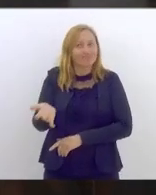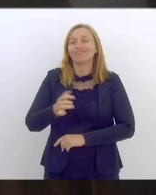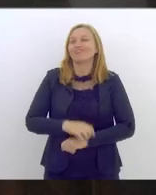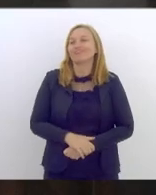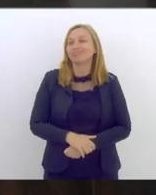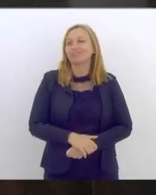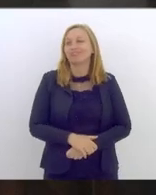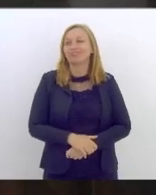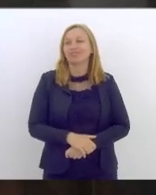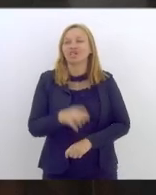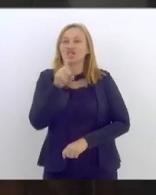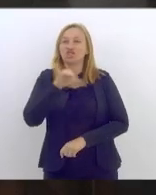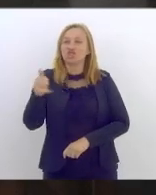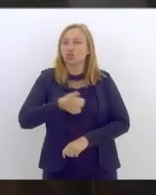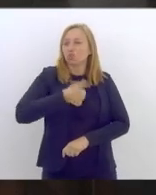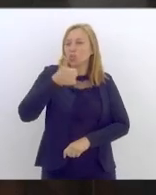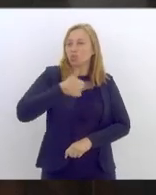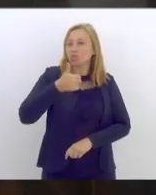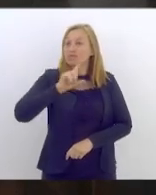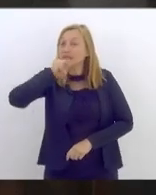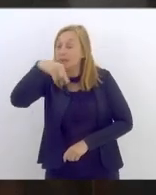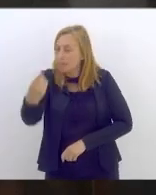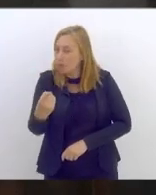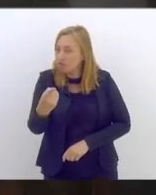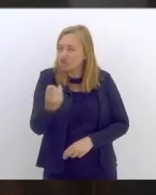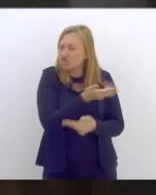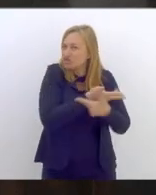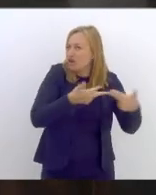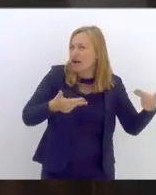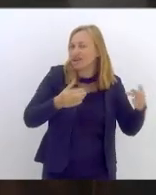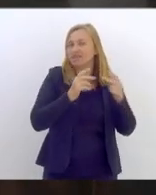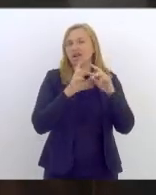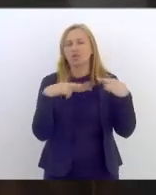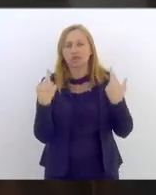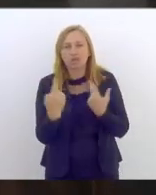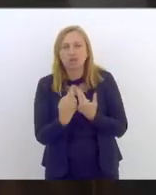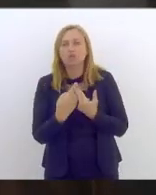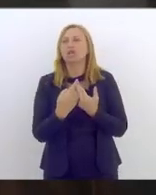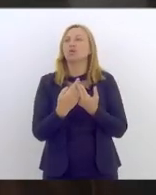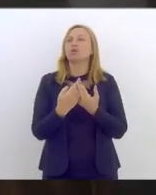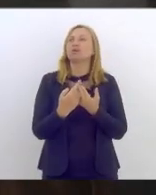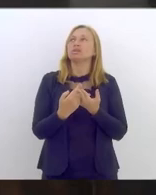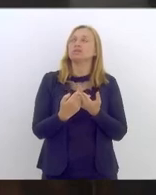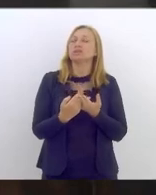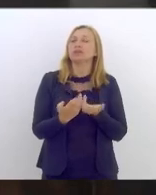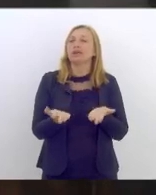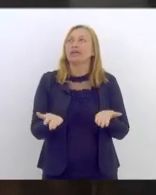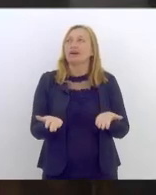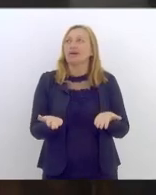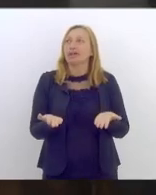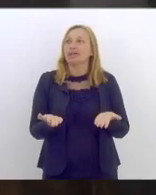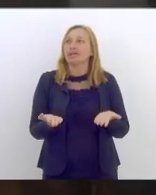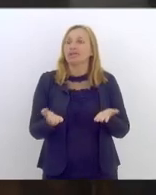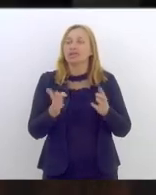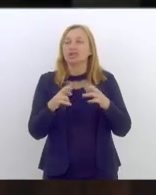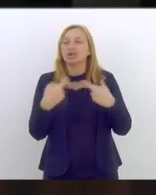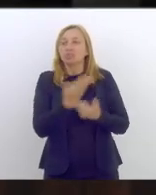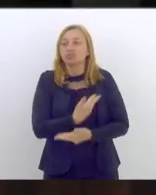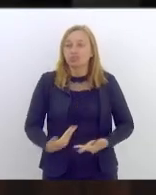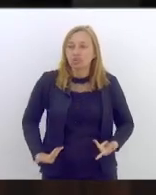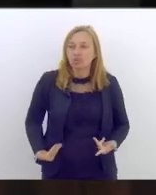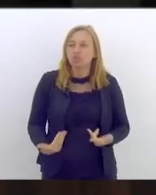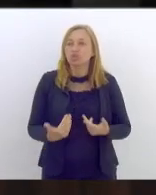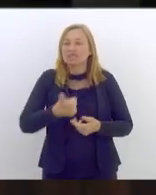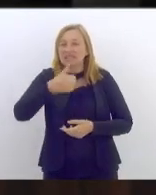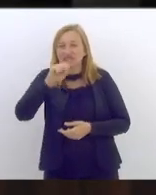um dia onde depois de tantas e tantas reuniões tantas e tantas é audiências públicas